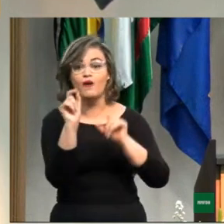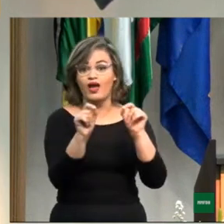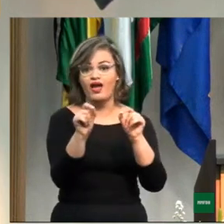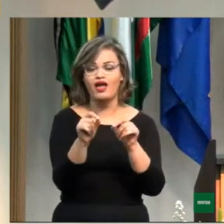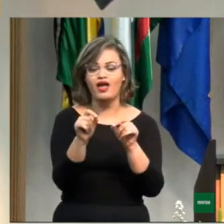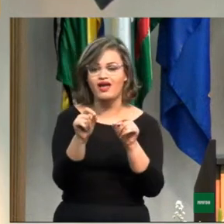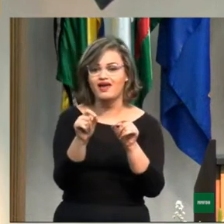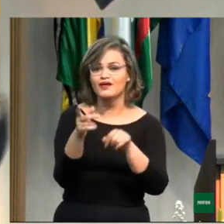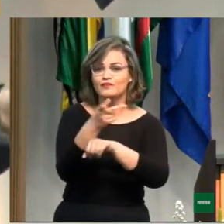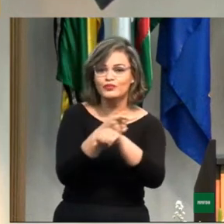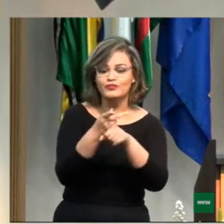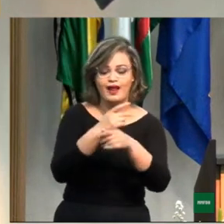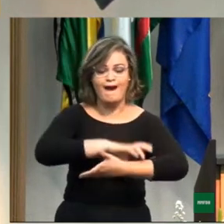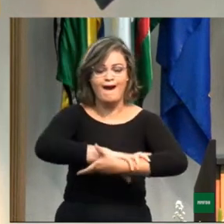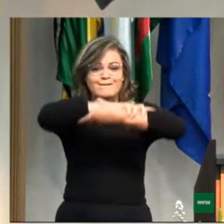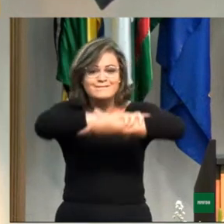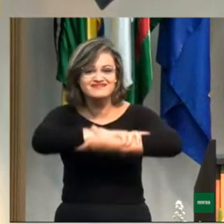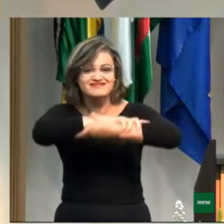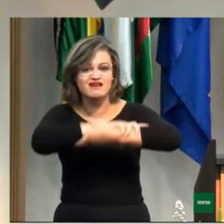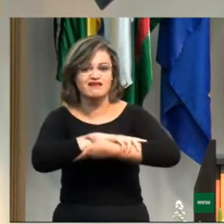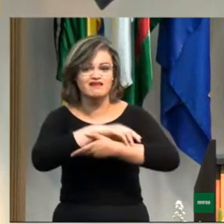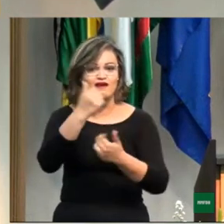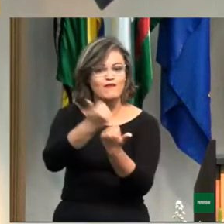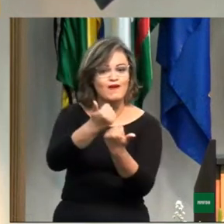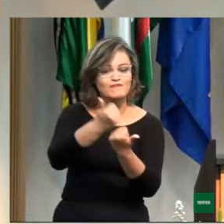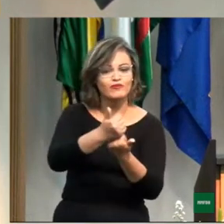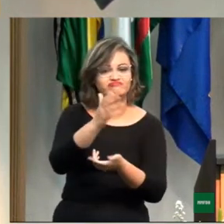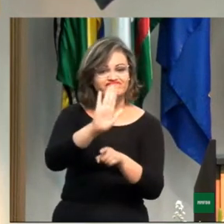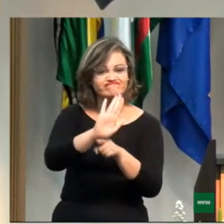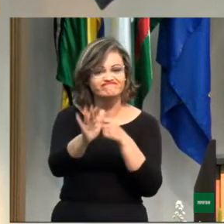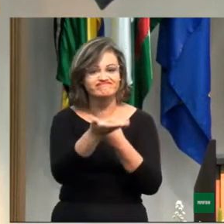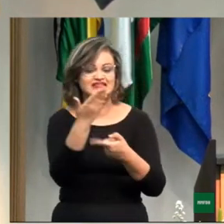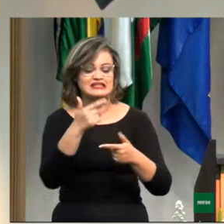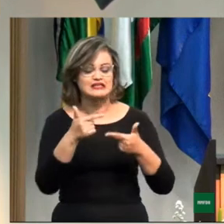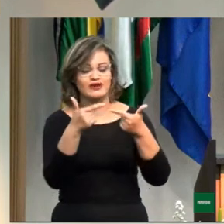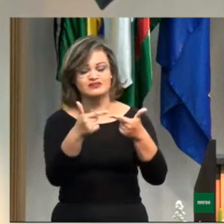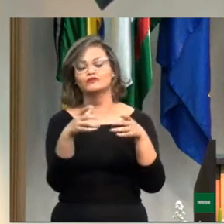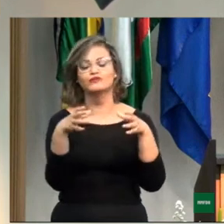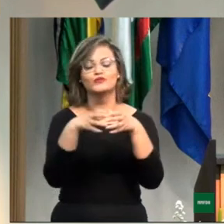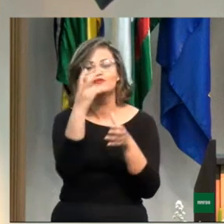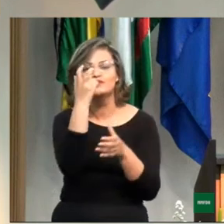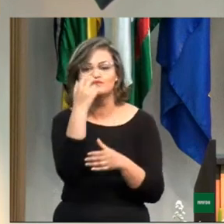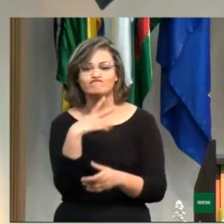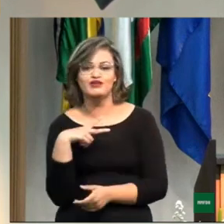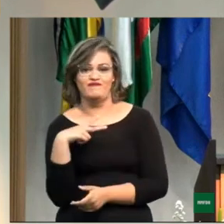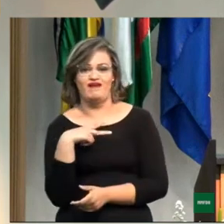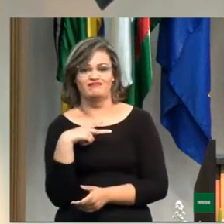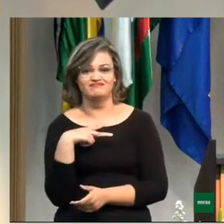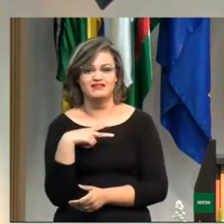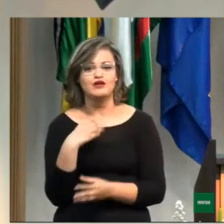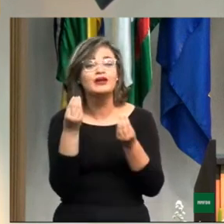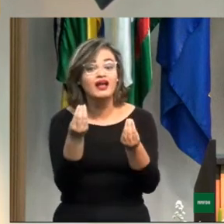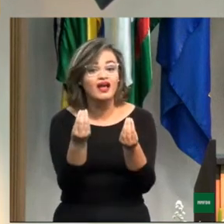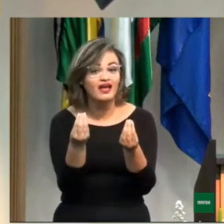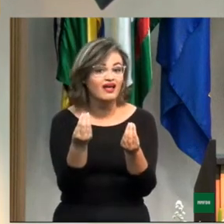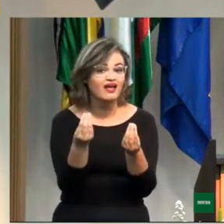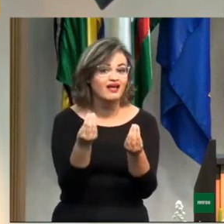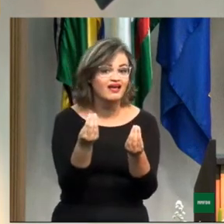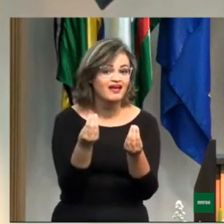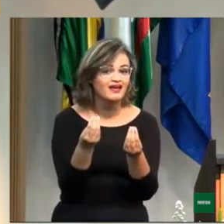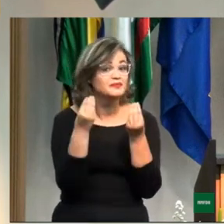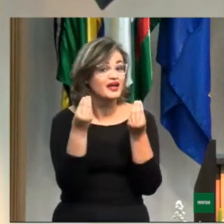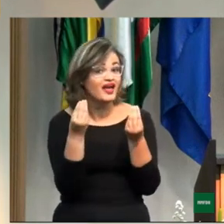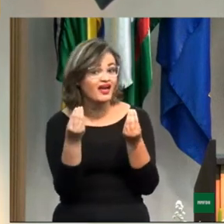parceria, a colaboração e a criatividade da iniciativa privada, exatamente para encontrar, para buscar esse